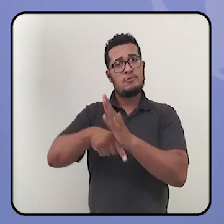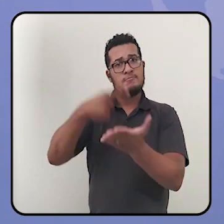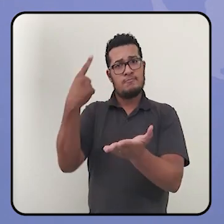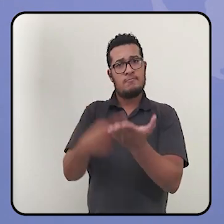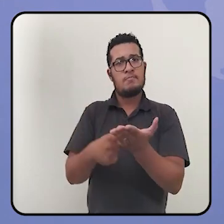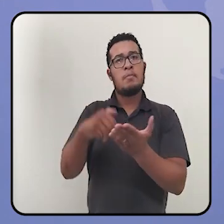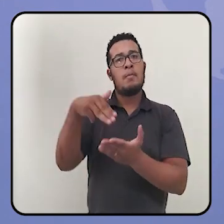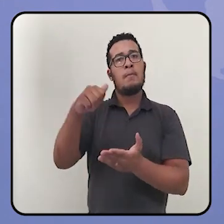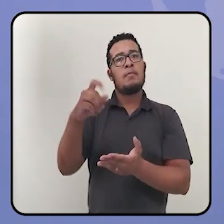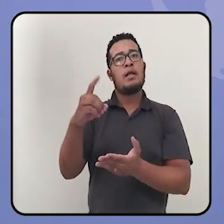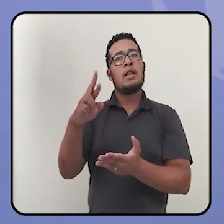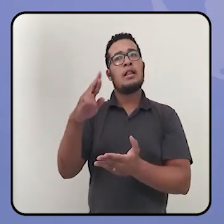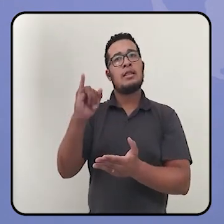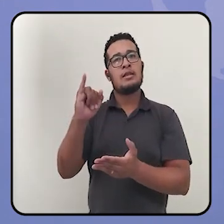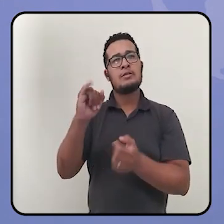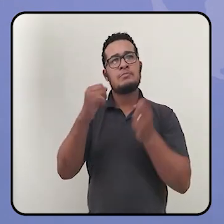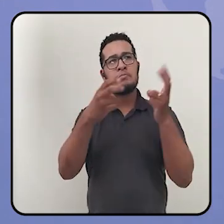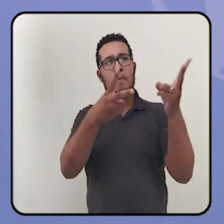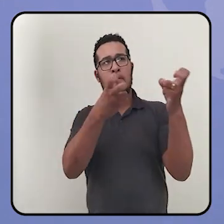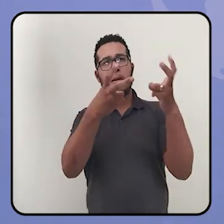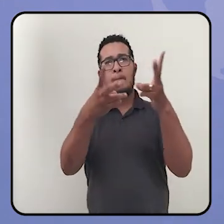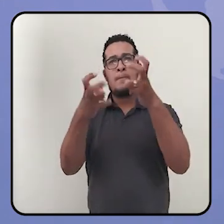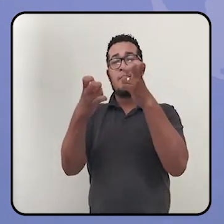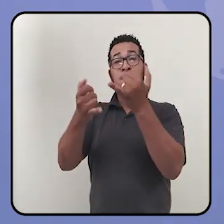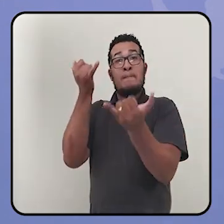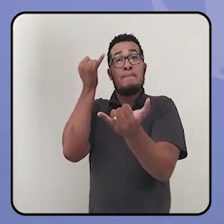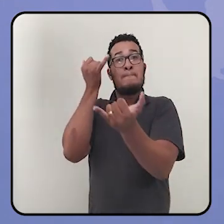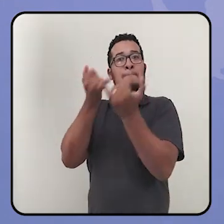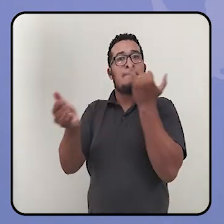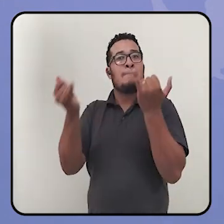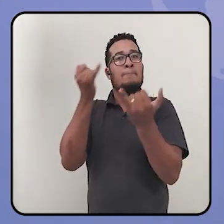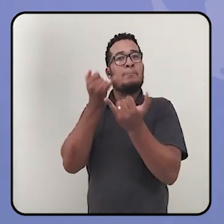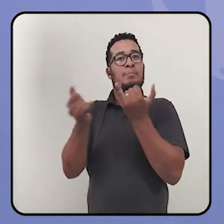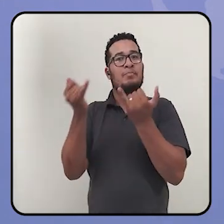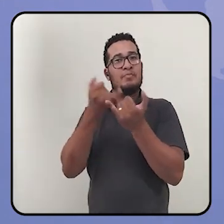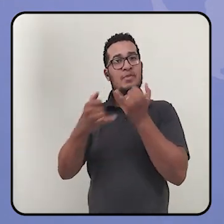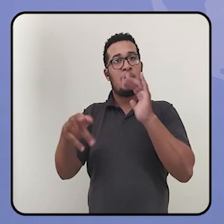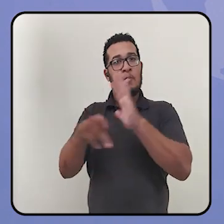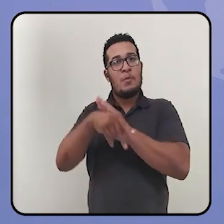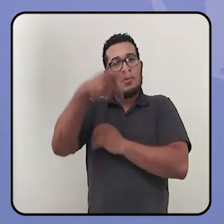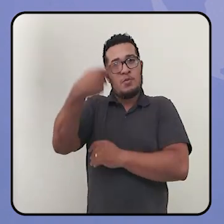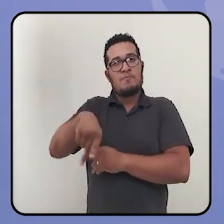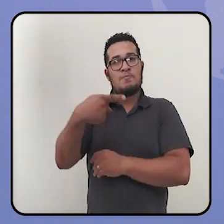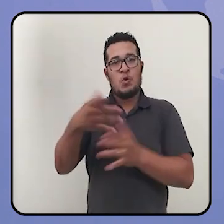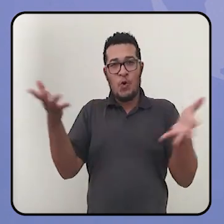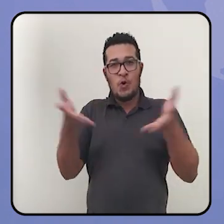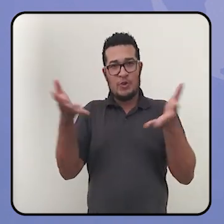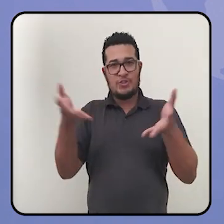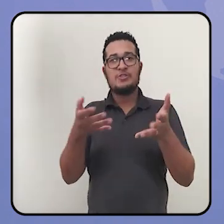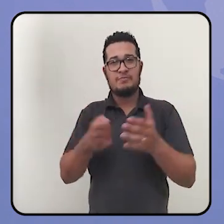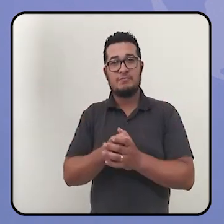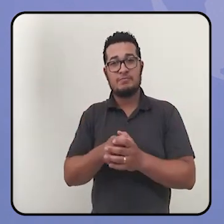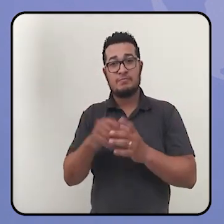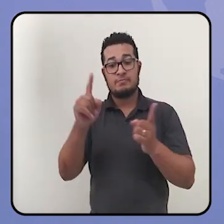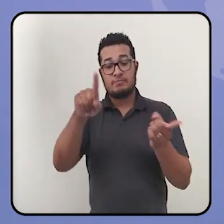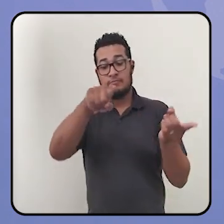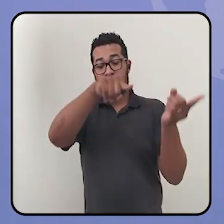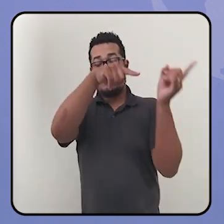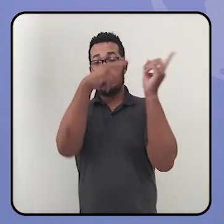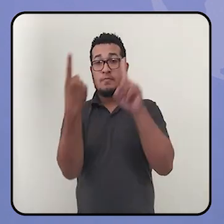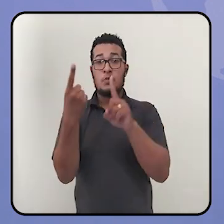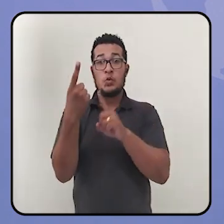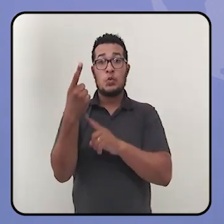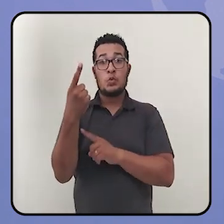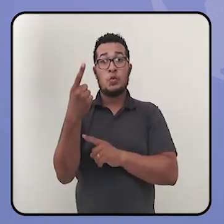homem não sabia plantar, não tinha dominado a agricultura, ele era nômade, ou seja, ele não tinha residência fixa. Ele